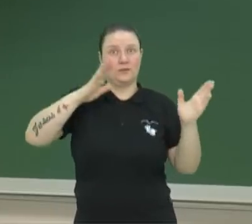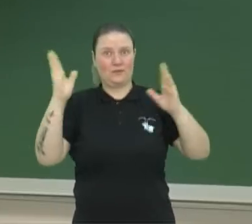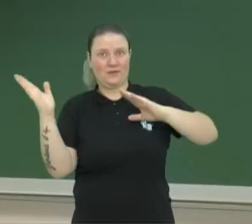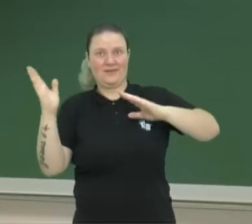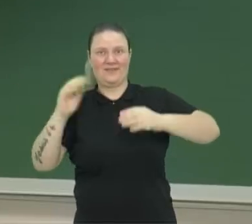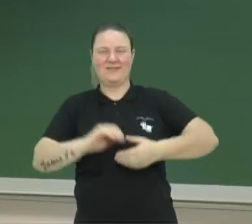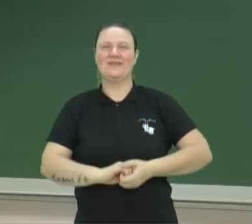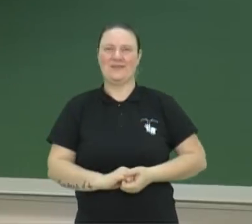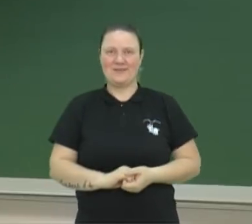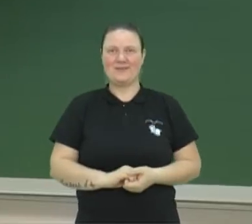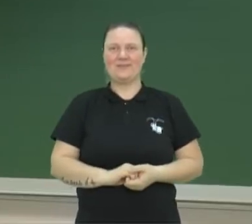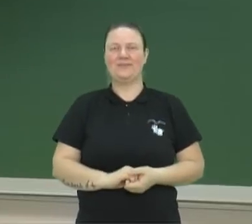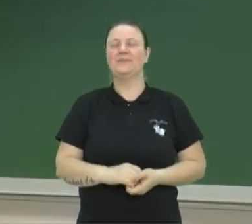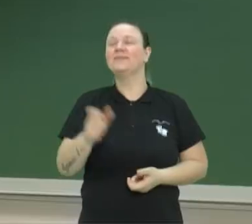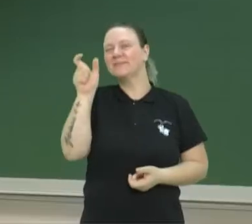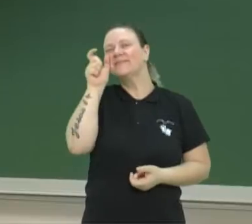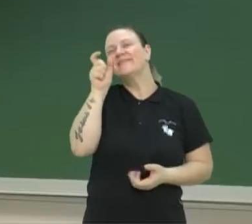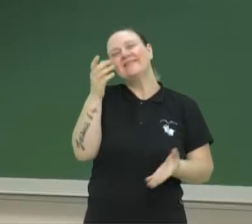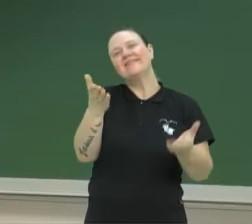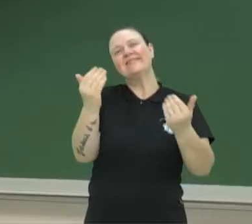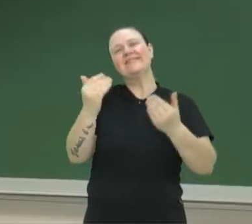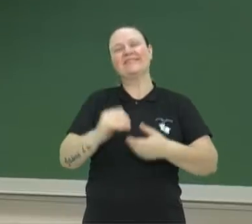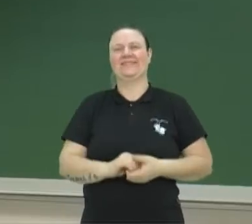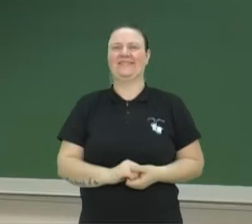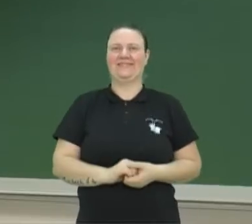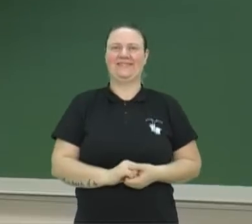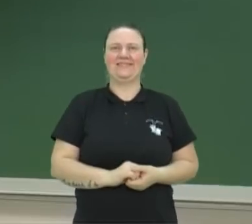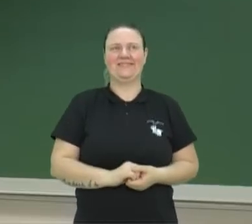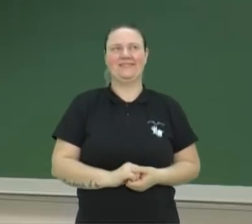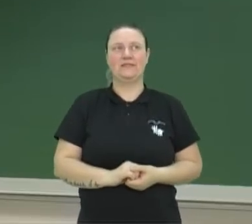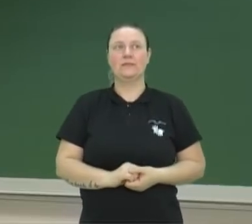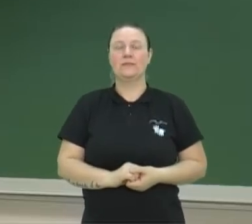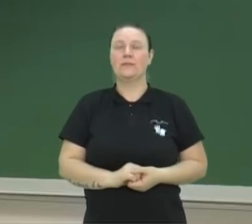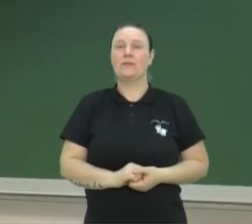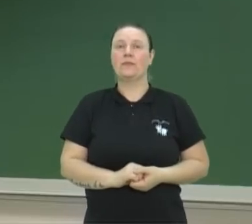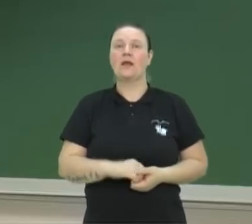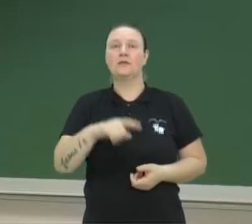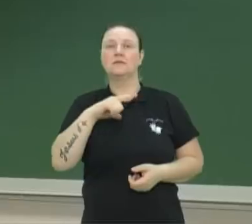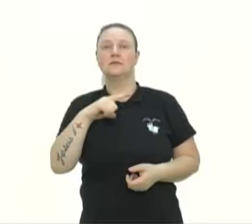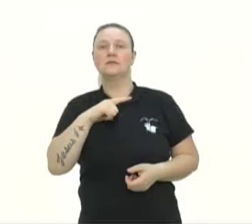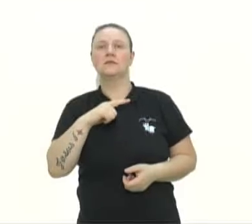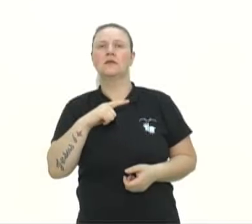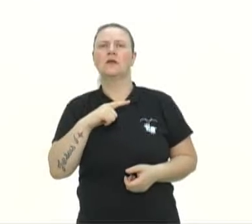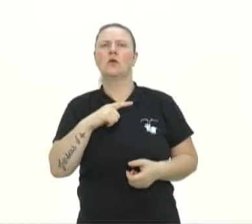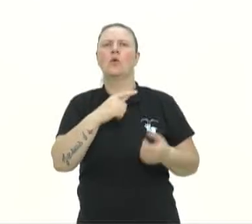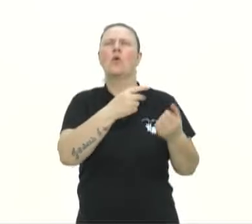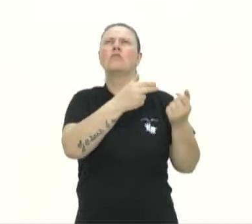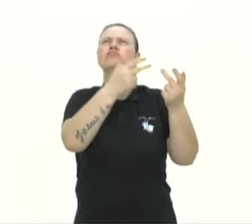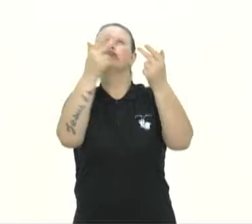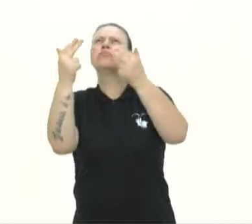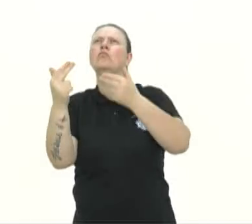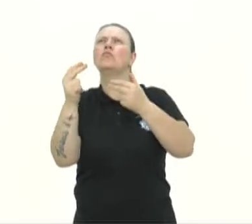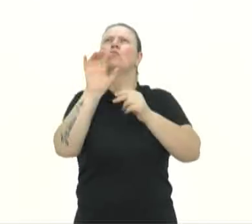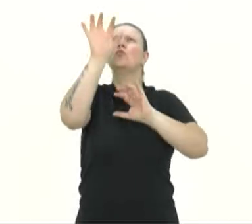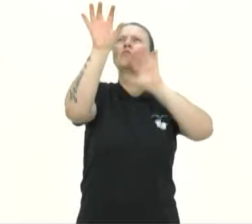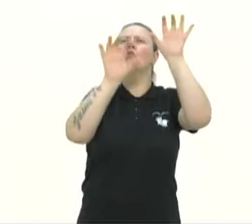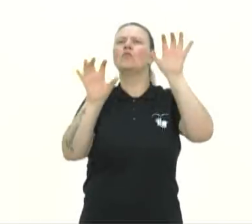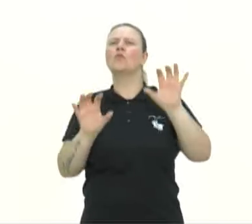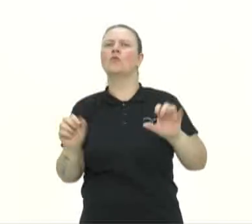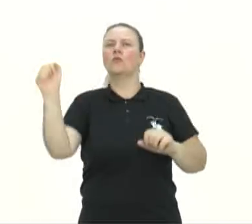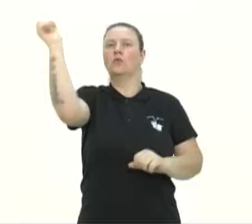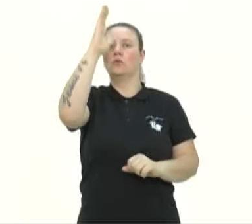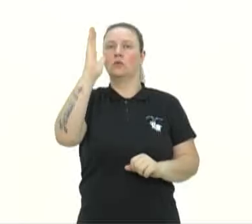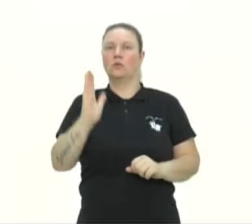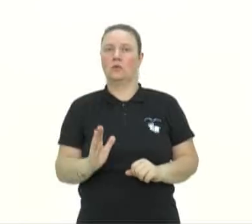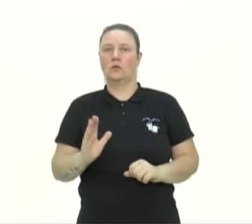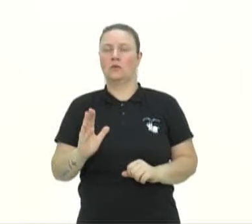história, certo? Então vejamos aqui. Em muitas regiões do país, né, é comum a realização de rodas